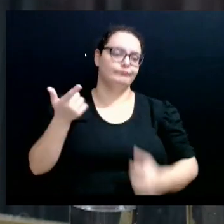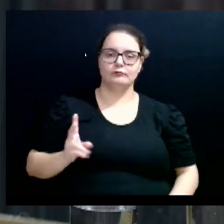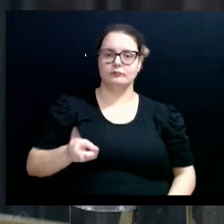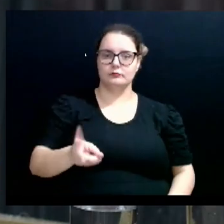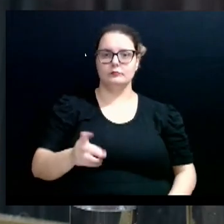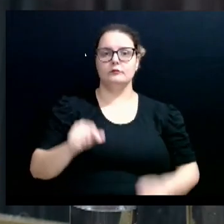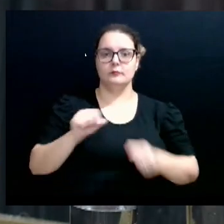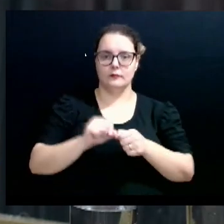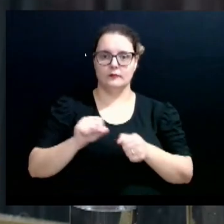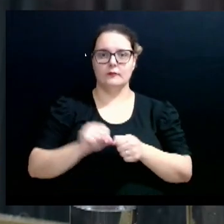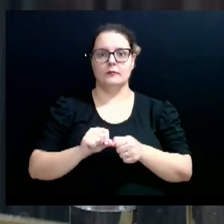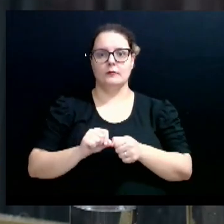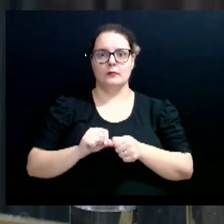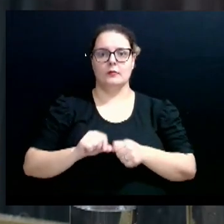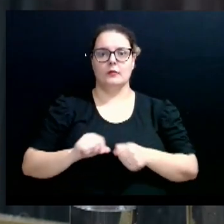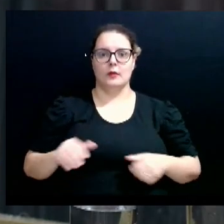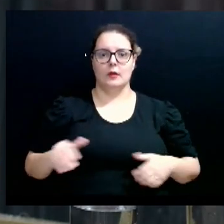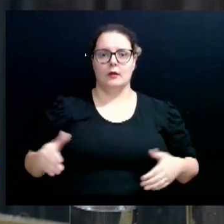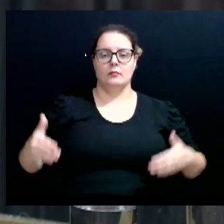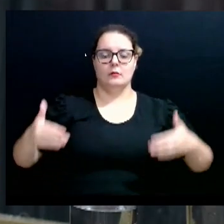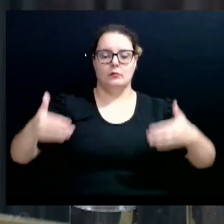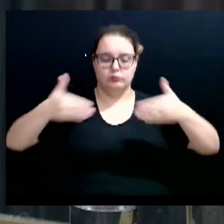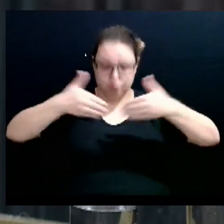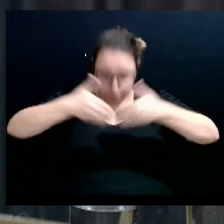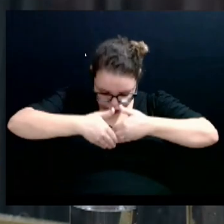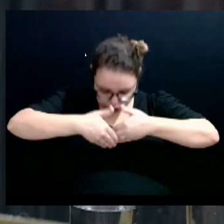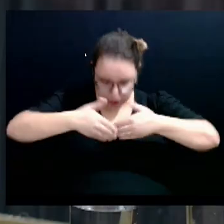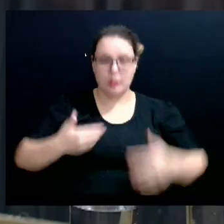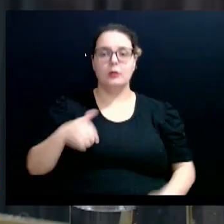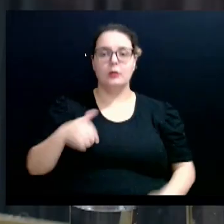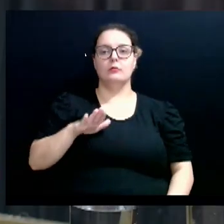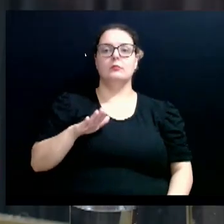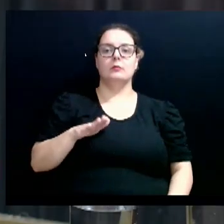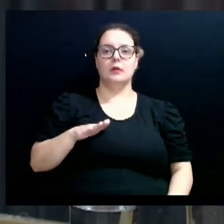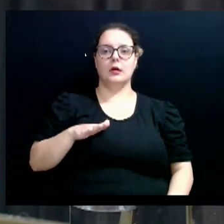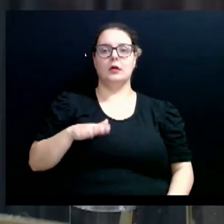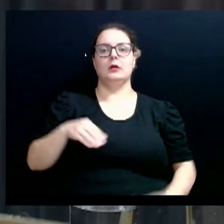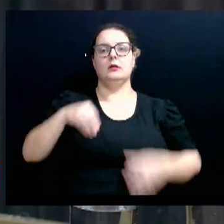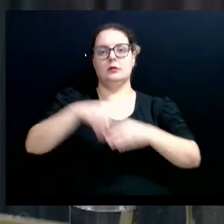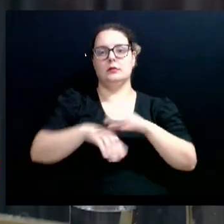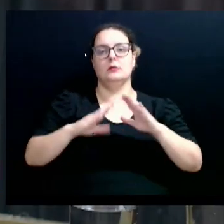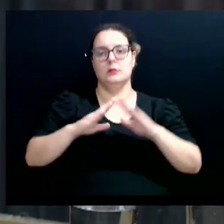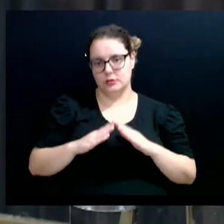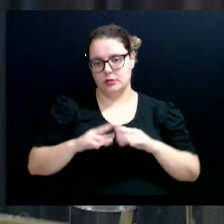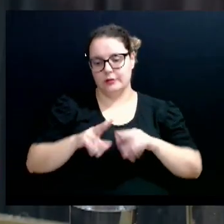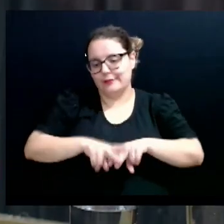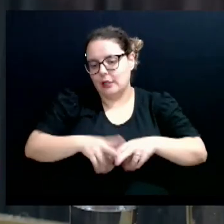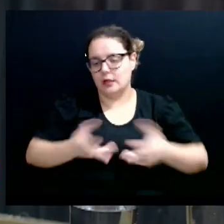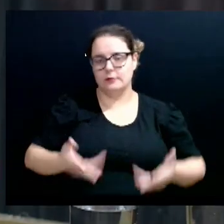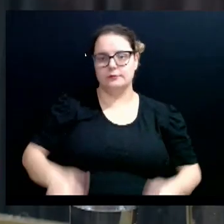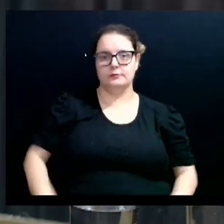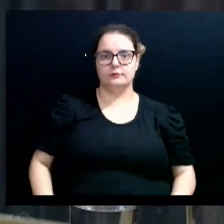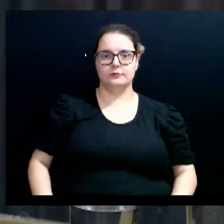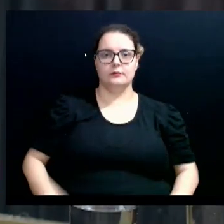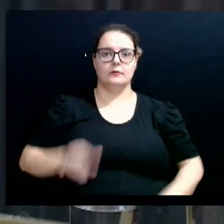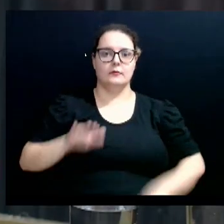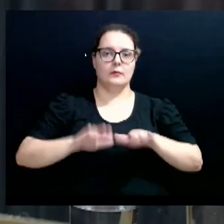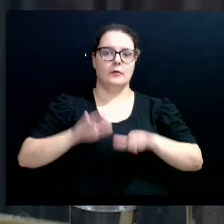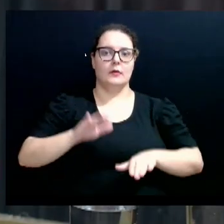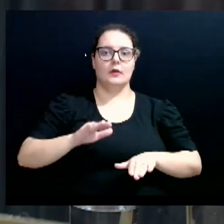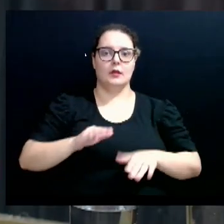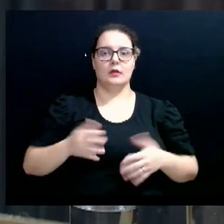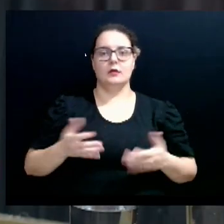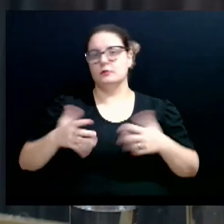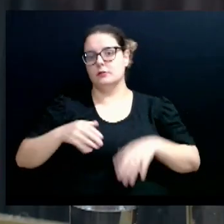se aprisione cada vez mais dentro de casa. E às vezes até se recuse a levar à escola enquanto ela não